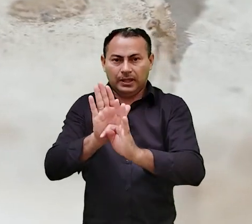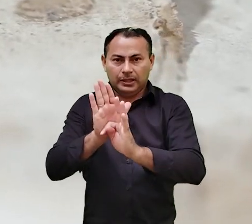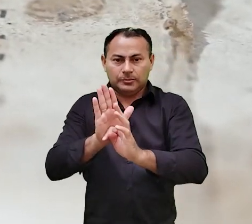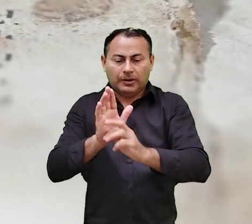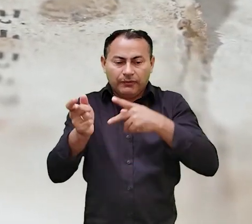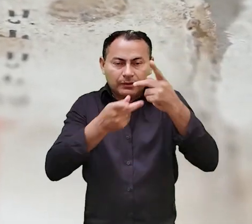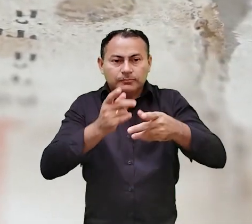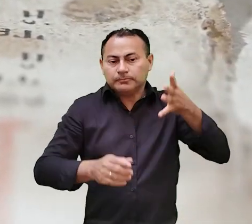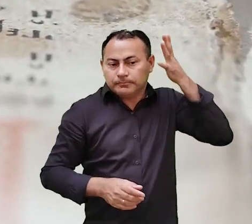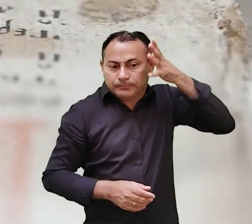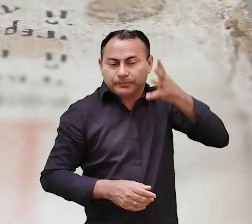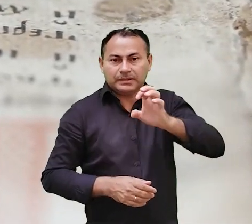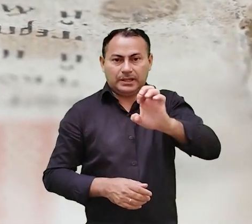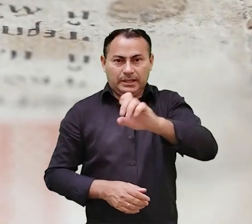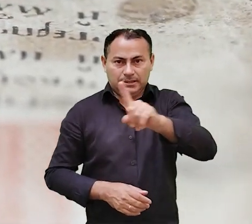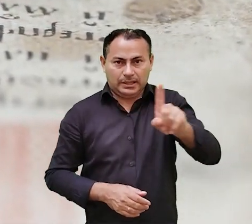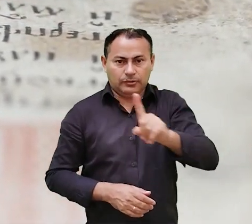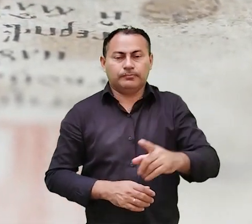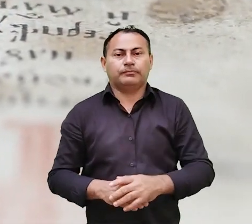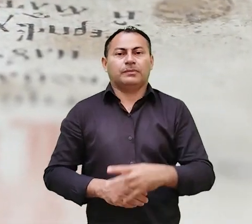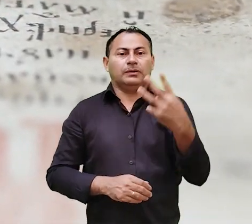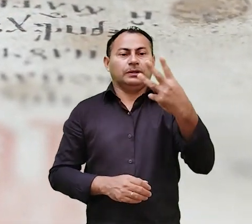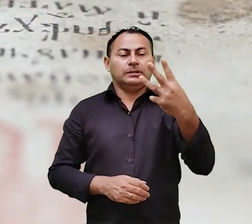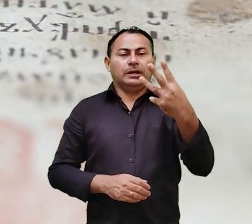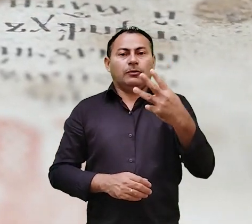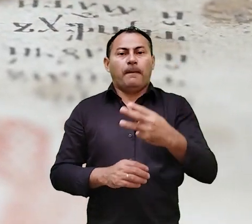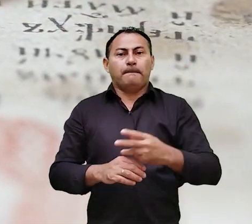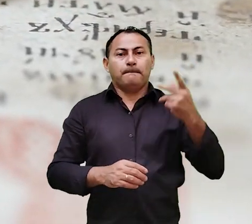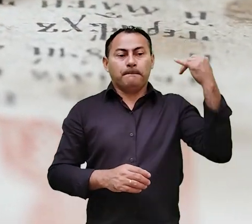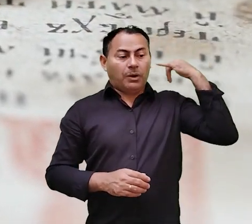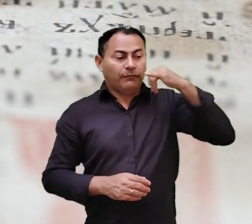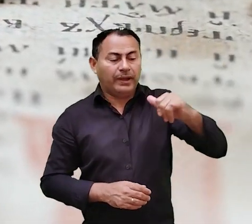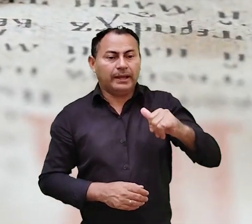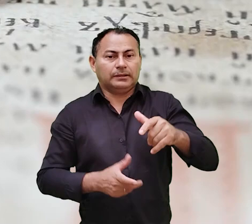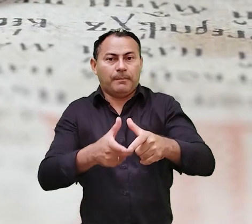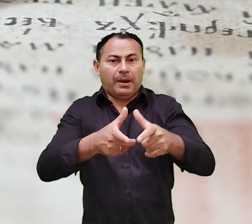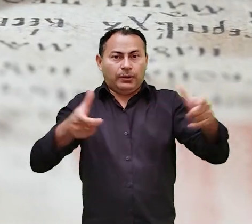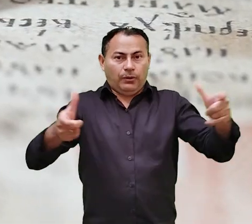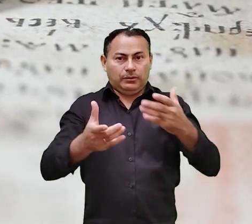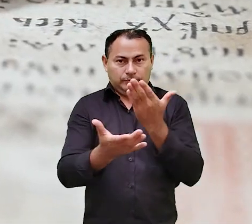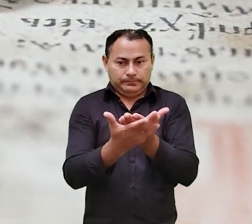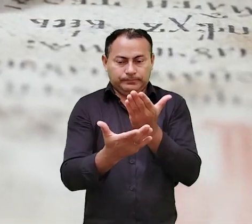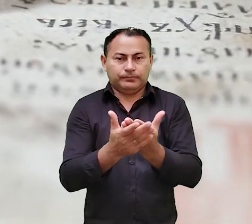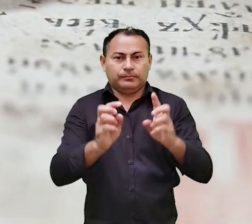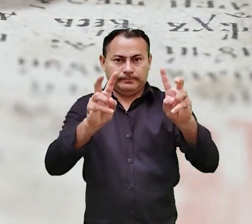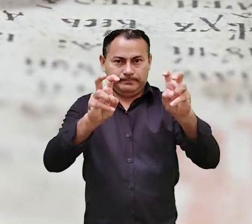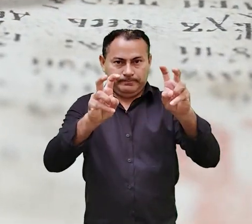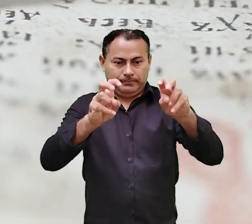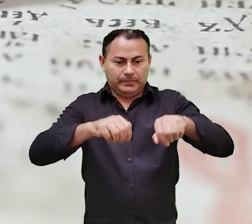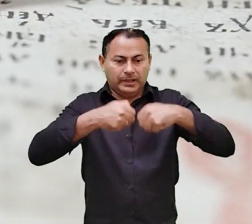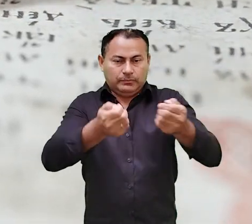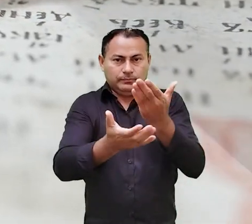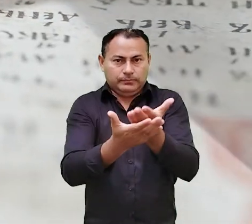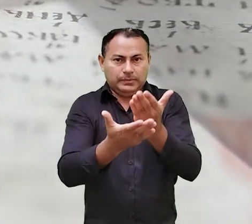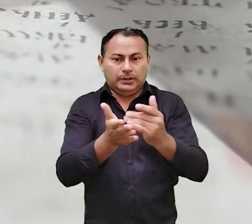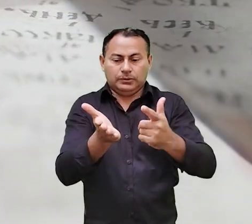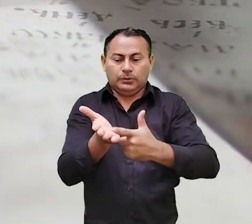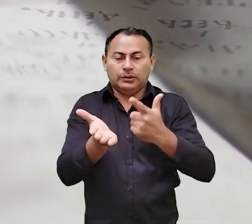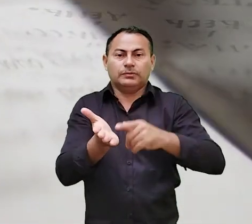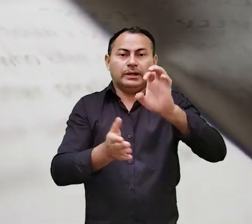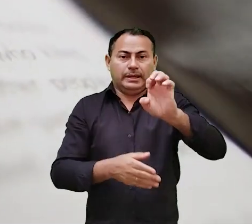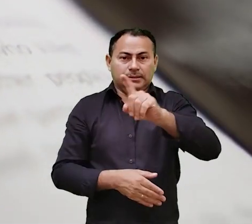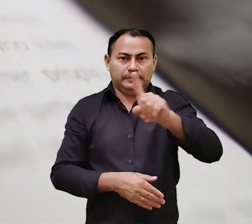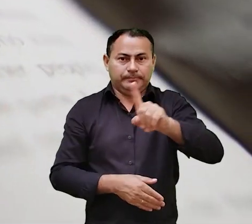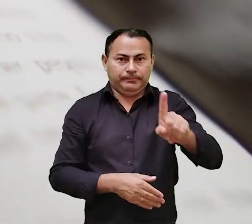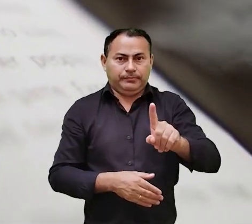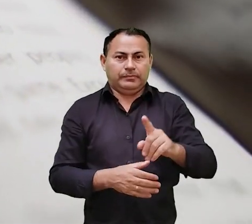que acabei de ler é a pregação de Ezequiel, o terceiro profeta maior que estudamos. O título que demos para o